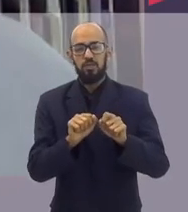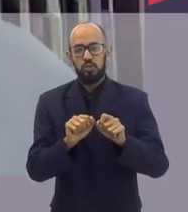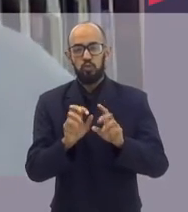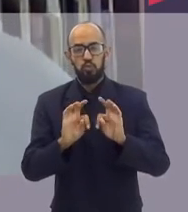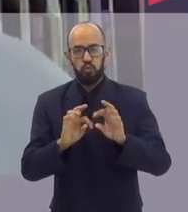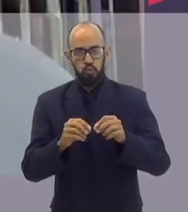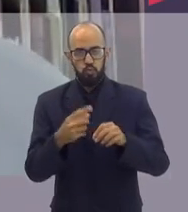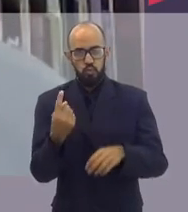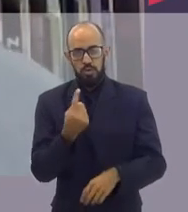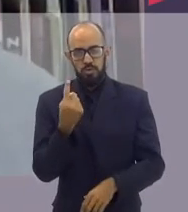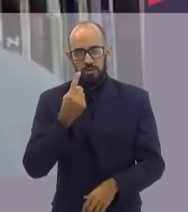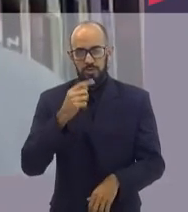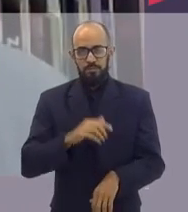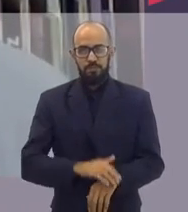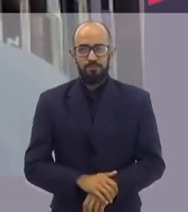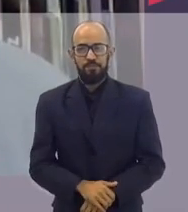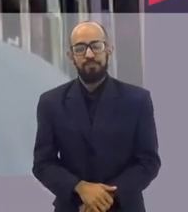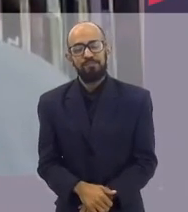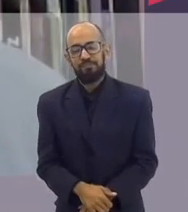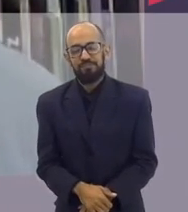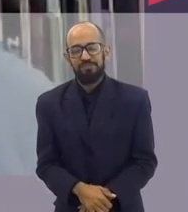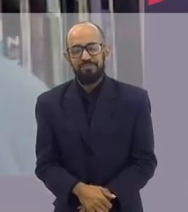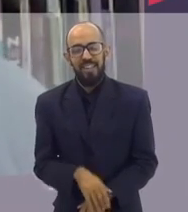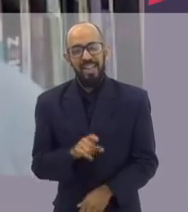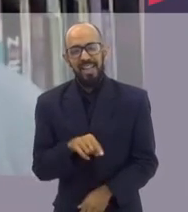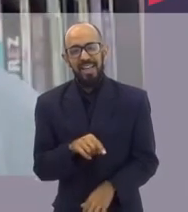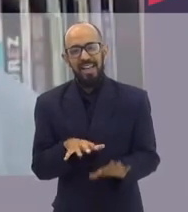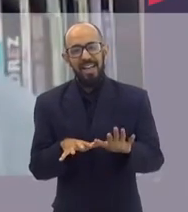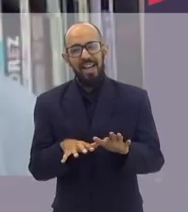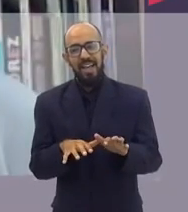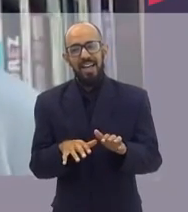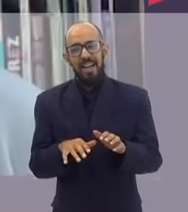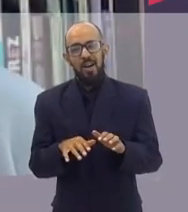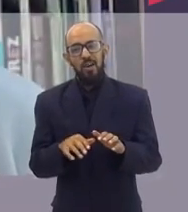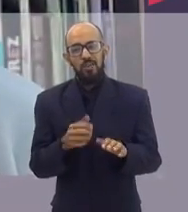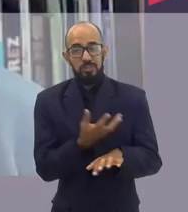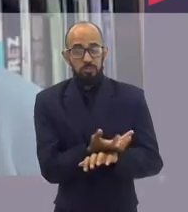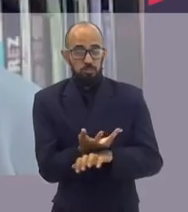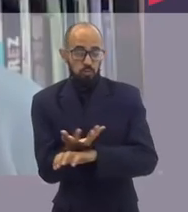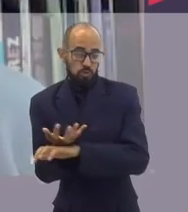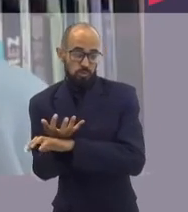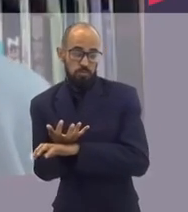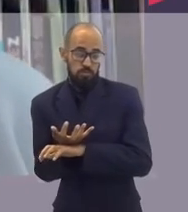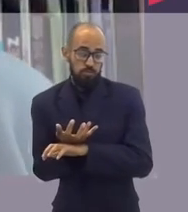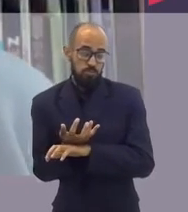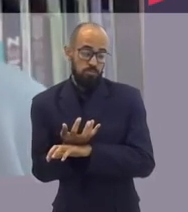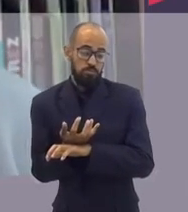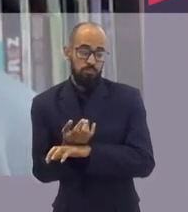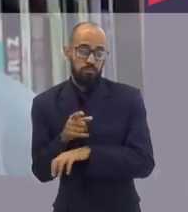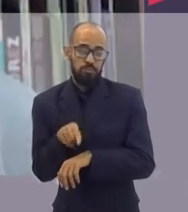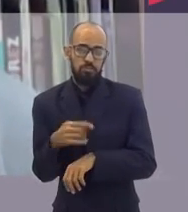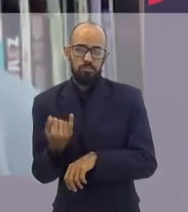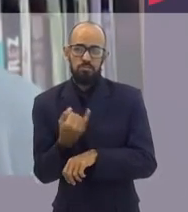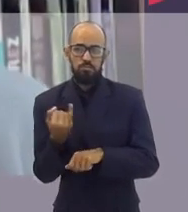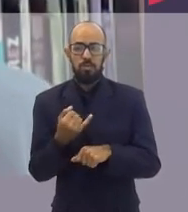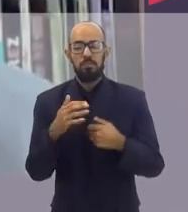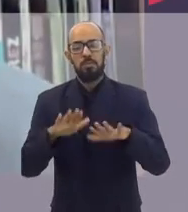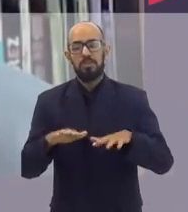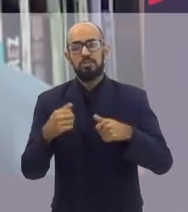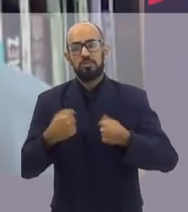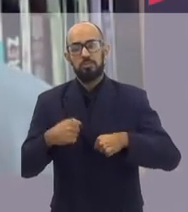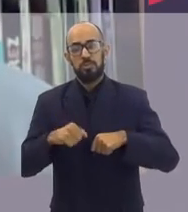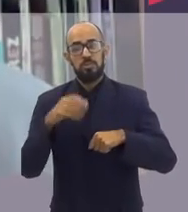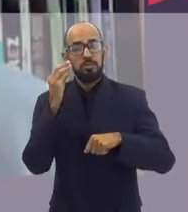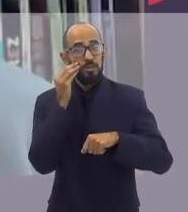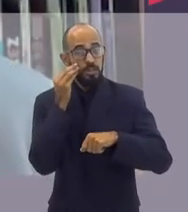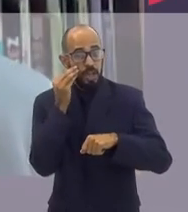fez tudo, né? Então, isso aí que é o multidisciplinar, né? E a gente precisa de testadores, né?